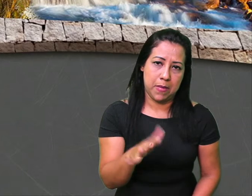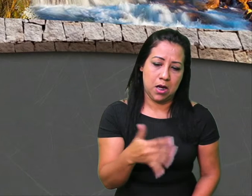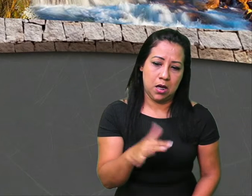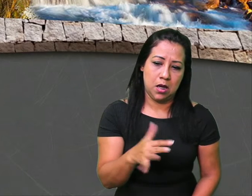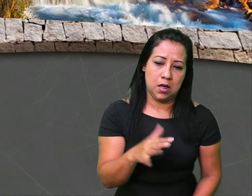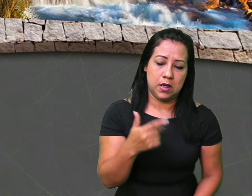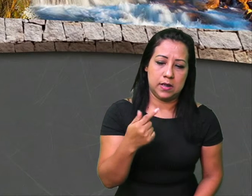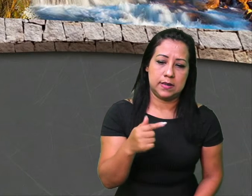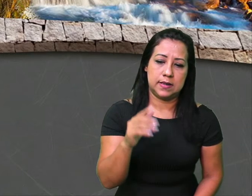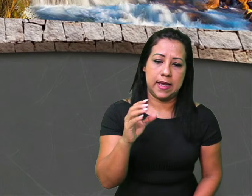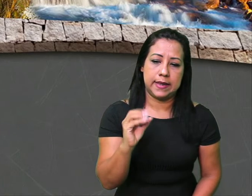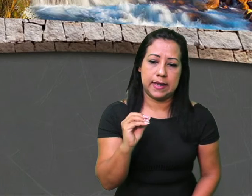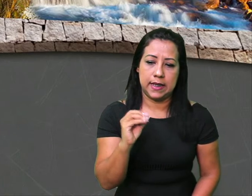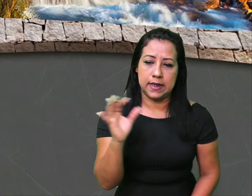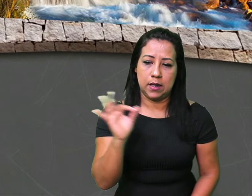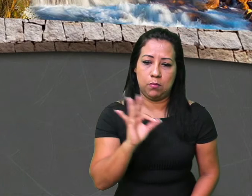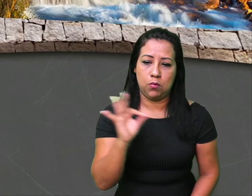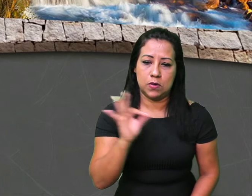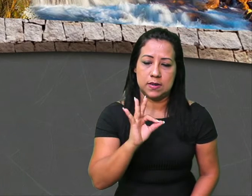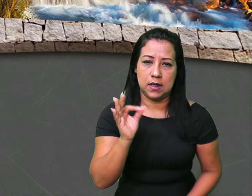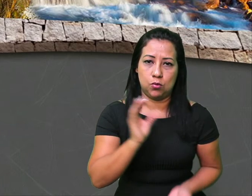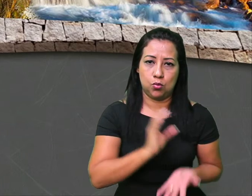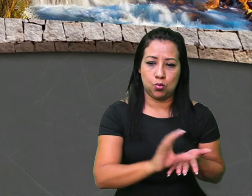do investimento em indústria no Brasil.